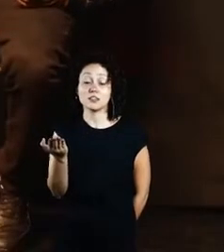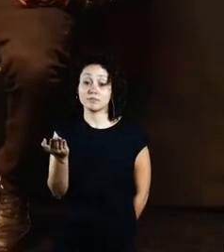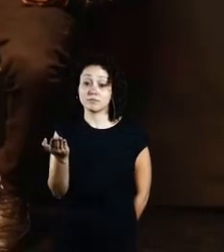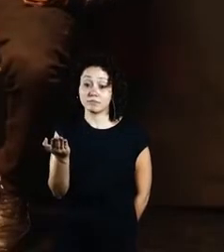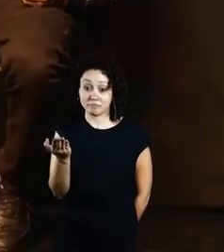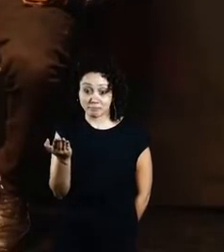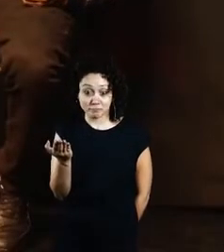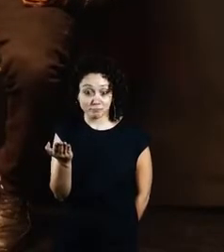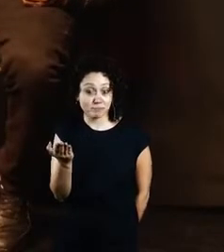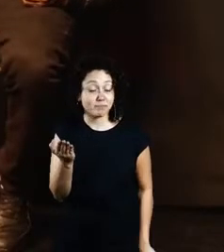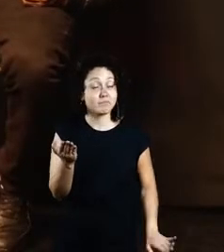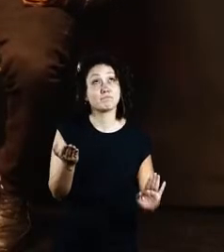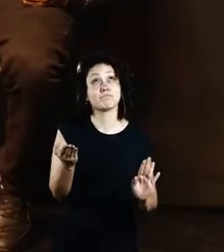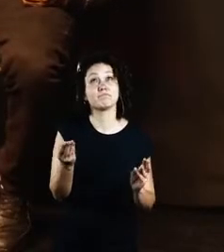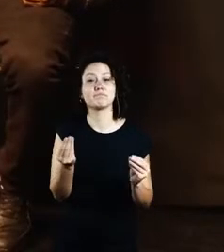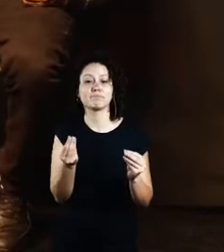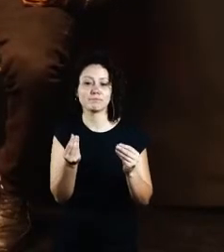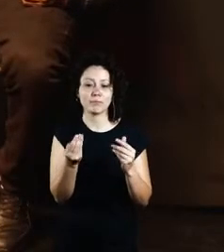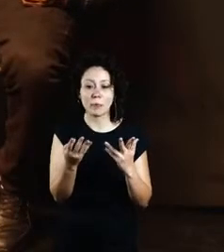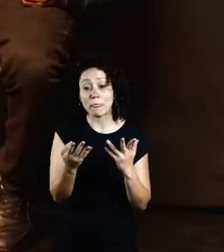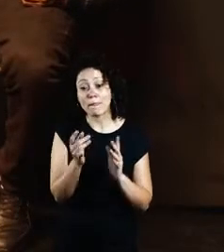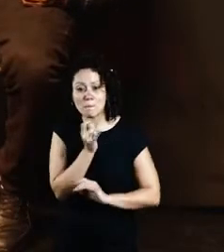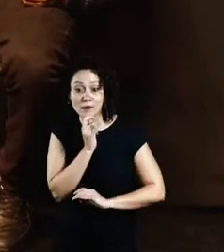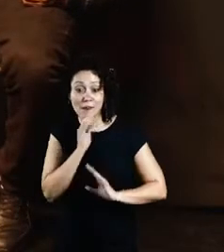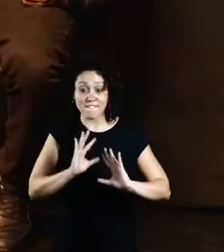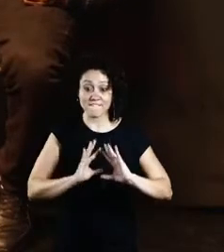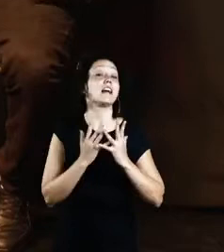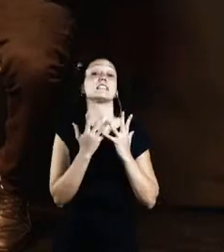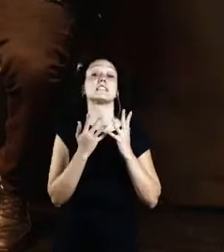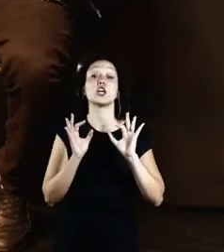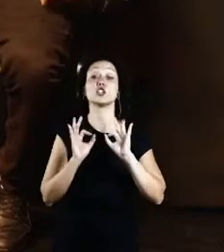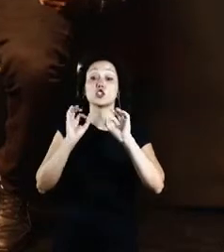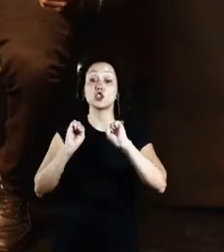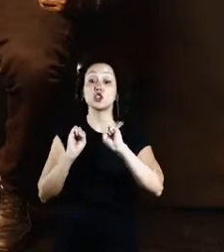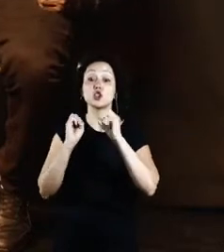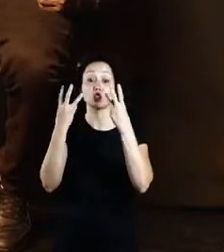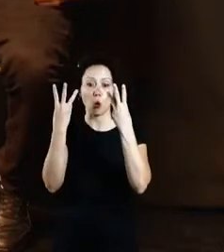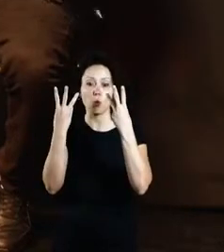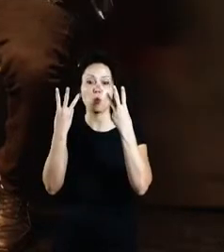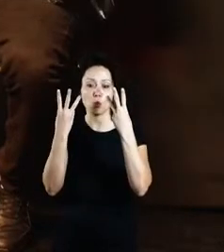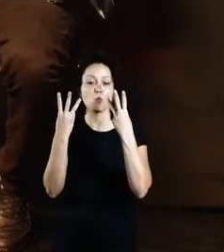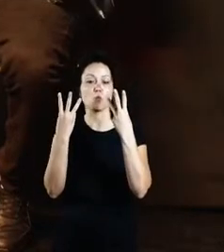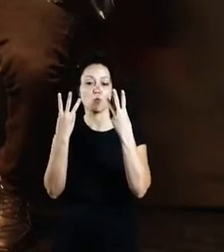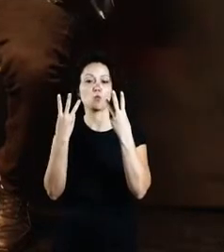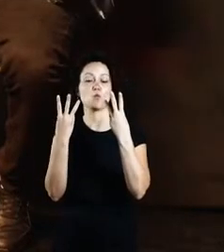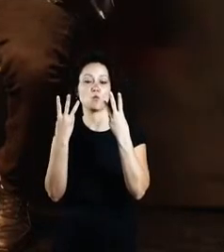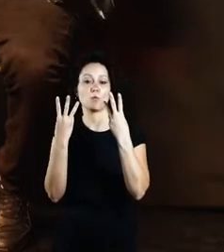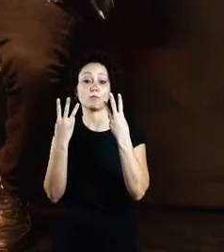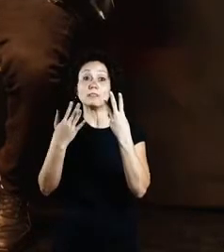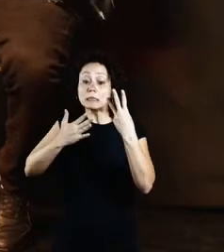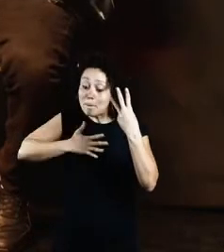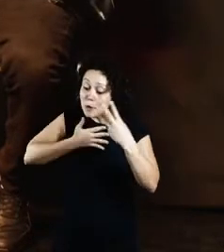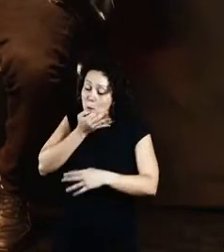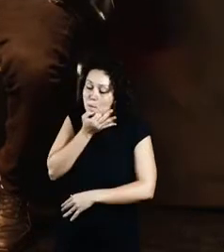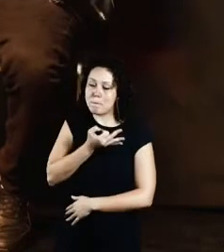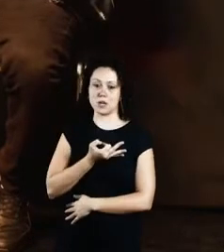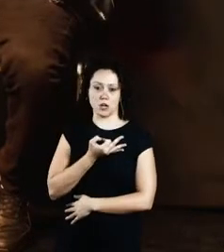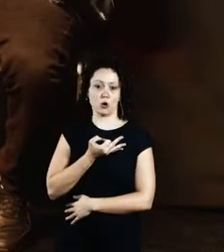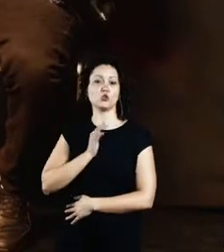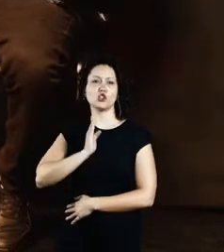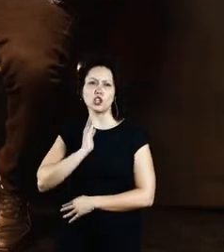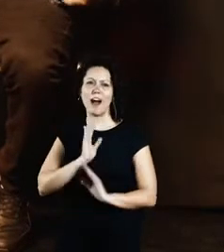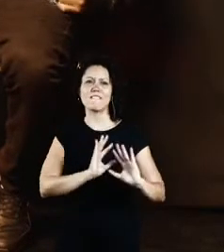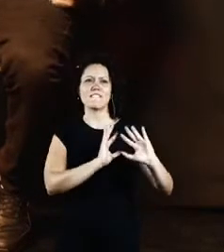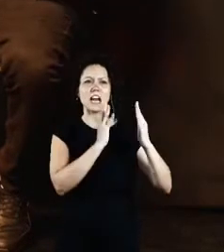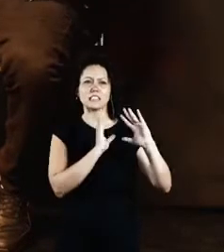vocês de alguma forma, a Chic Show, vocês potencializaram, pra mim, também que eu já fui em várias